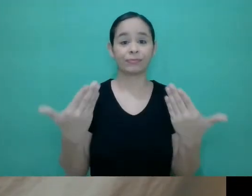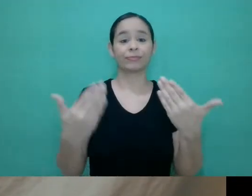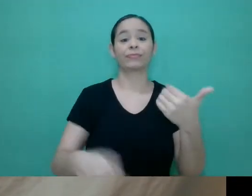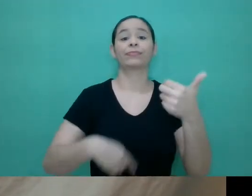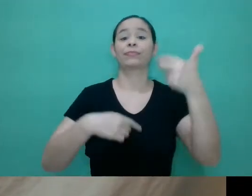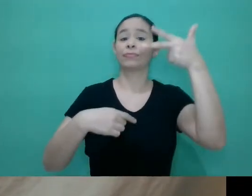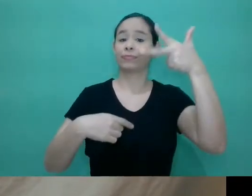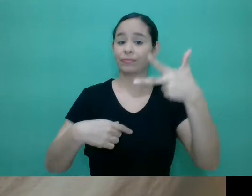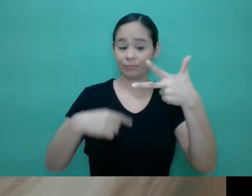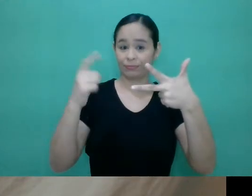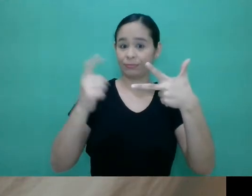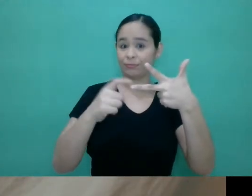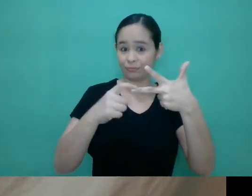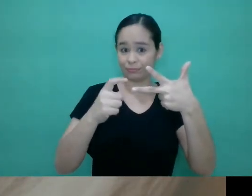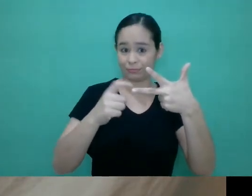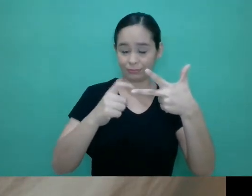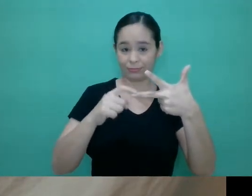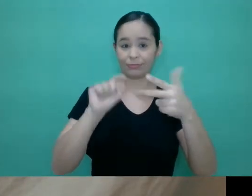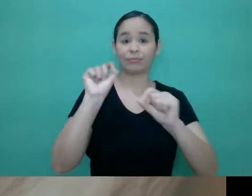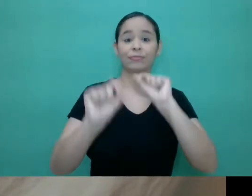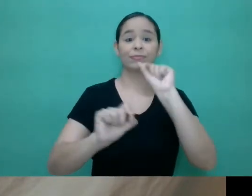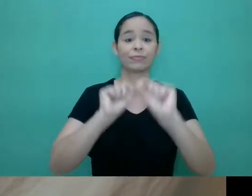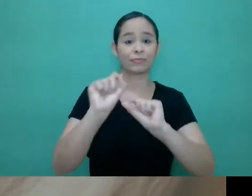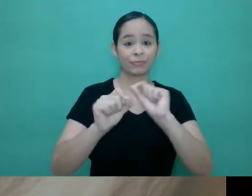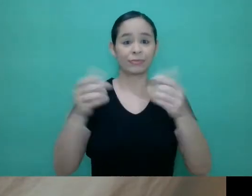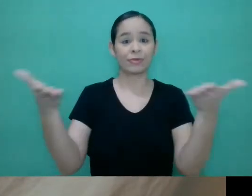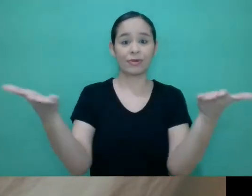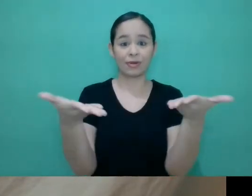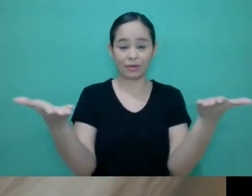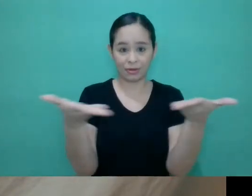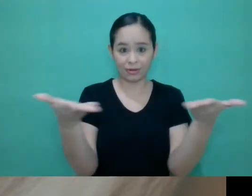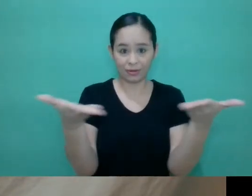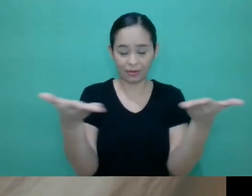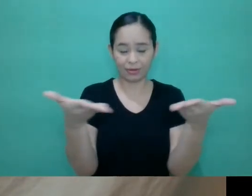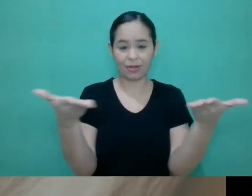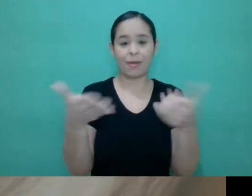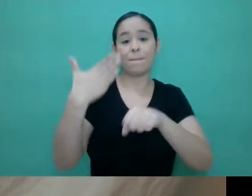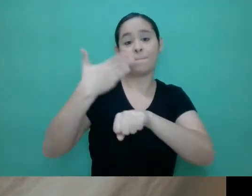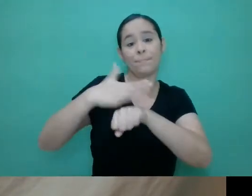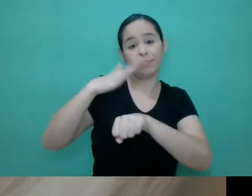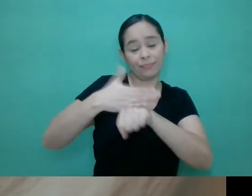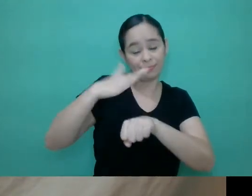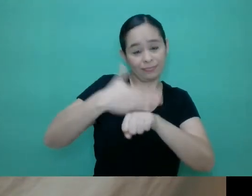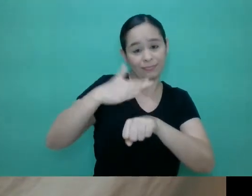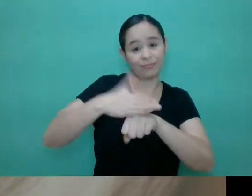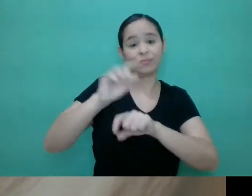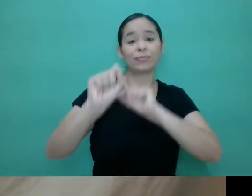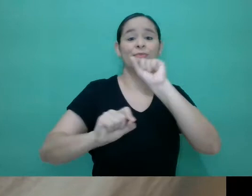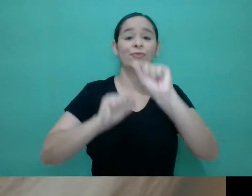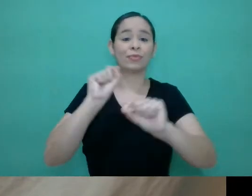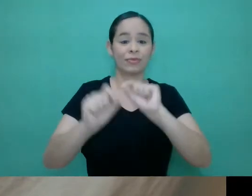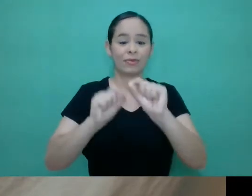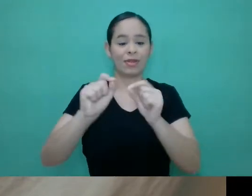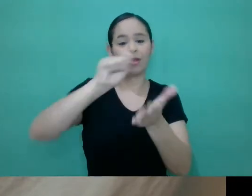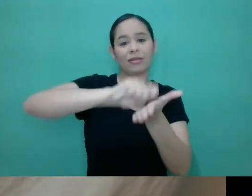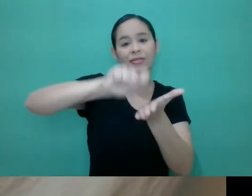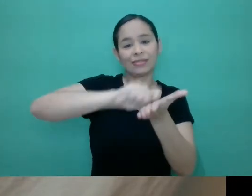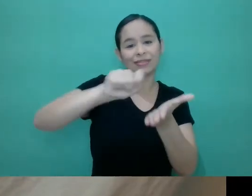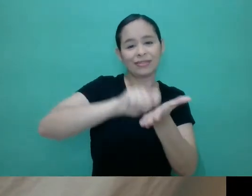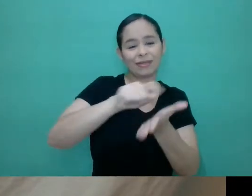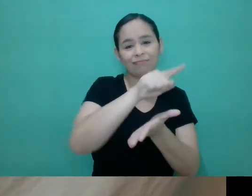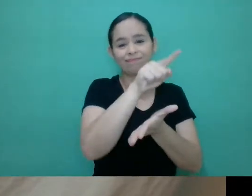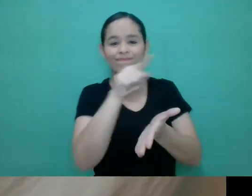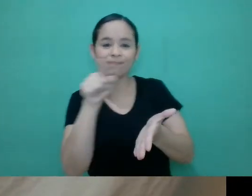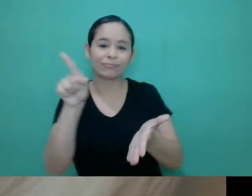momento, retórica argumentativa ou prática textual do ensaio seria justamente essa escrita em zigue-zague,